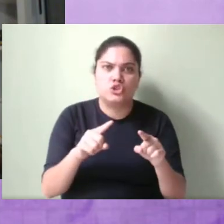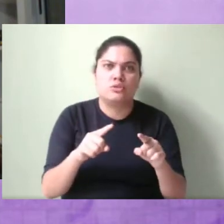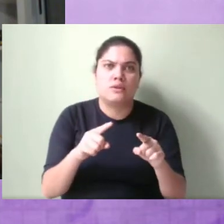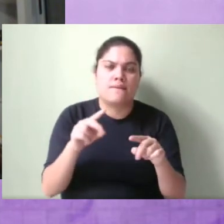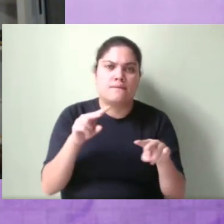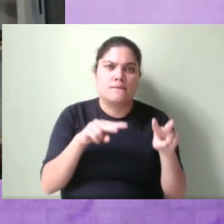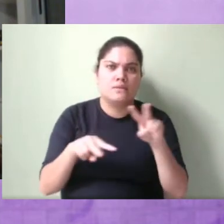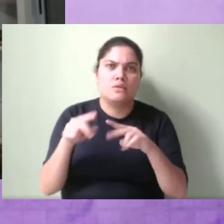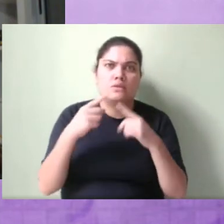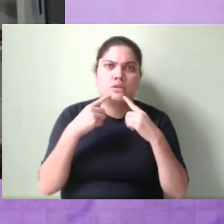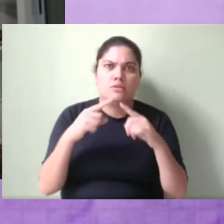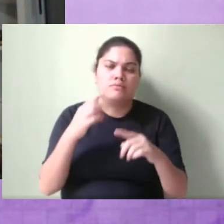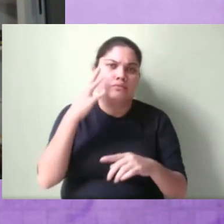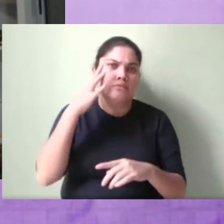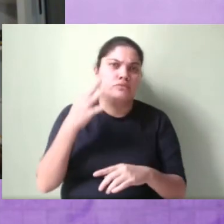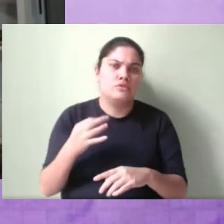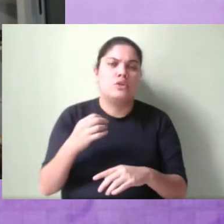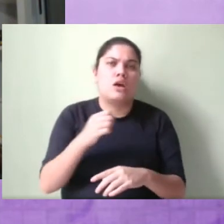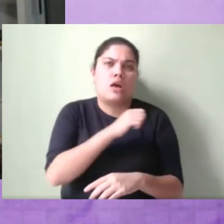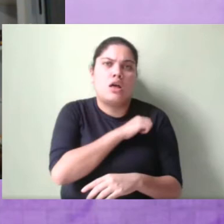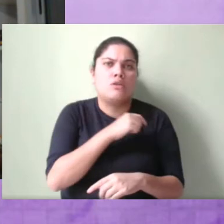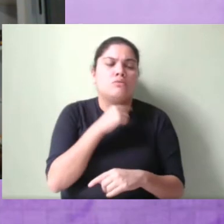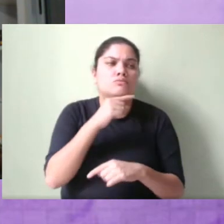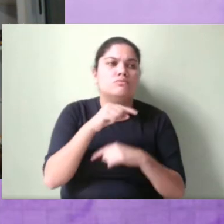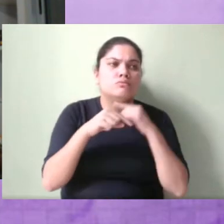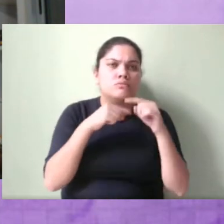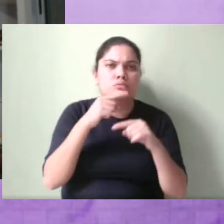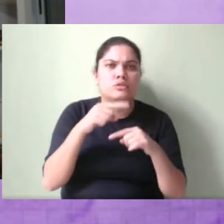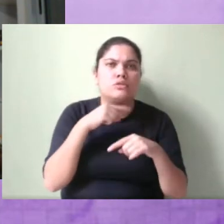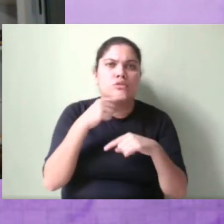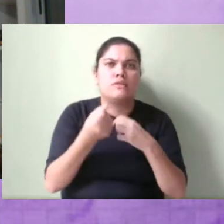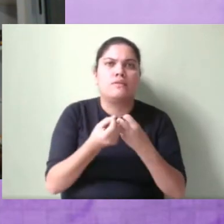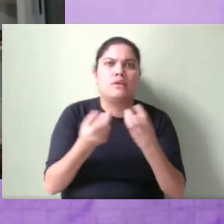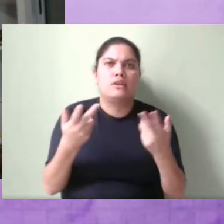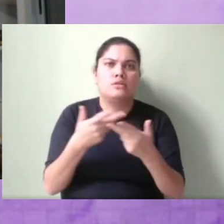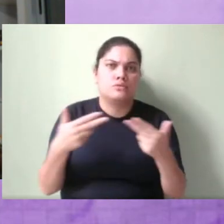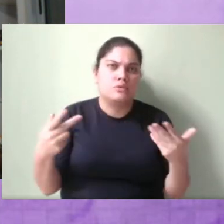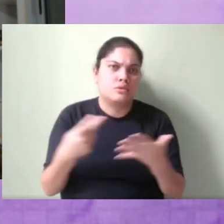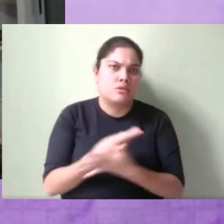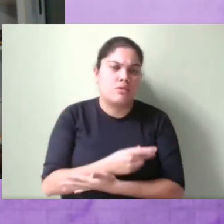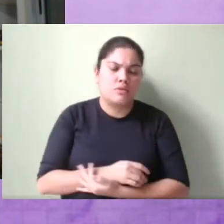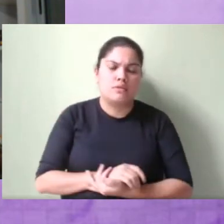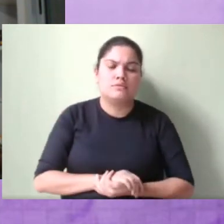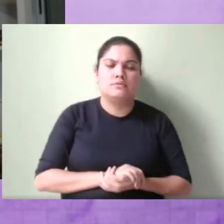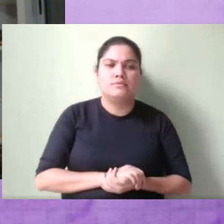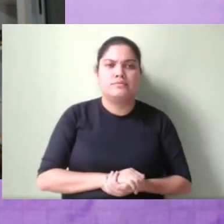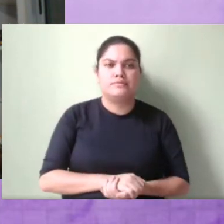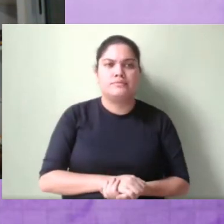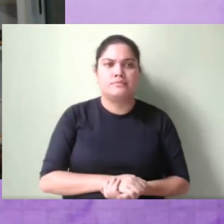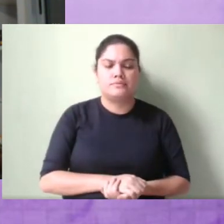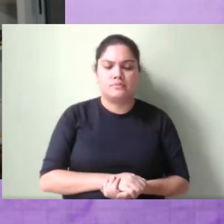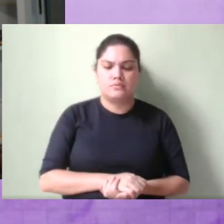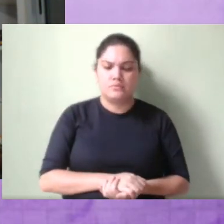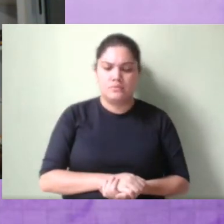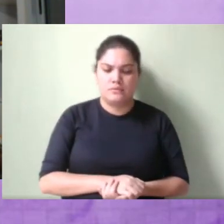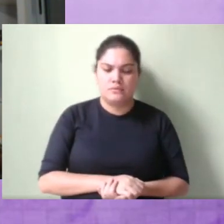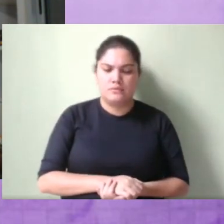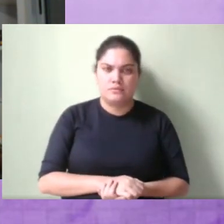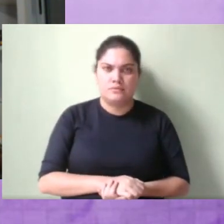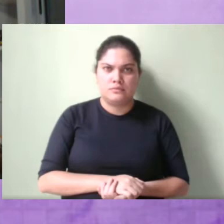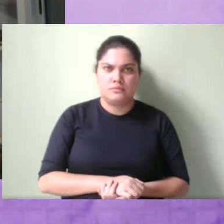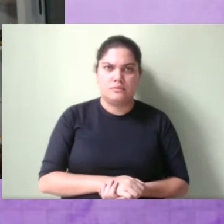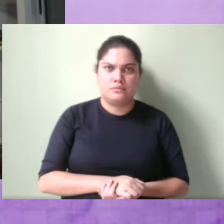estudante, não está sofrendo na instituição, mas ele vê alguém da família muito próximo, uma mãe, uma tia, a avó, o irmão, a